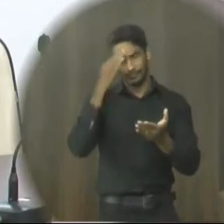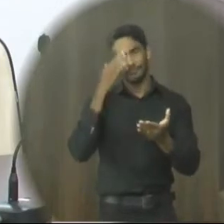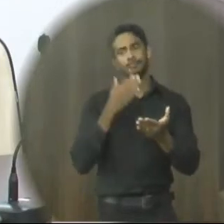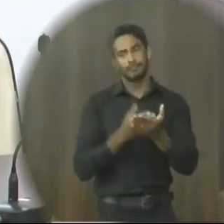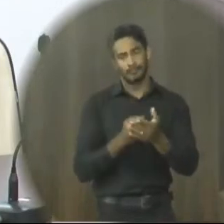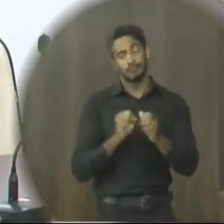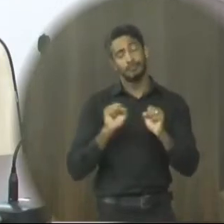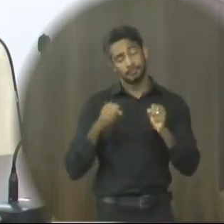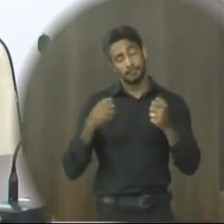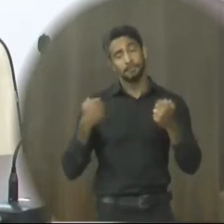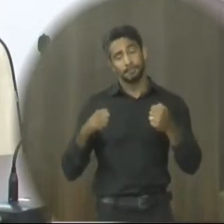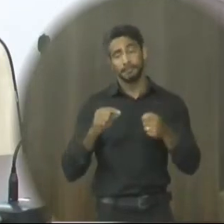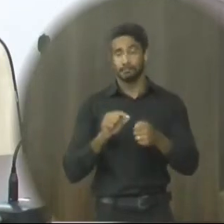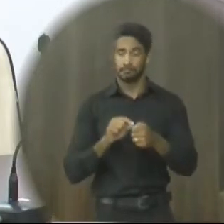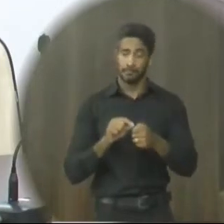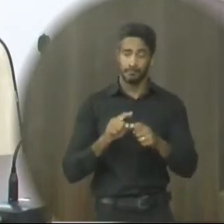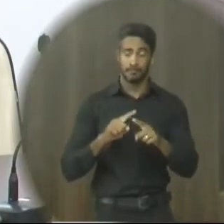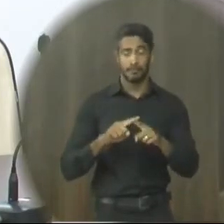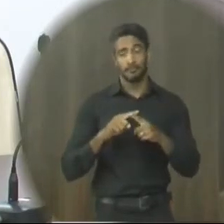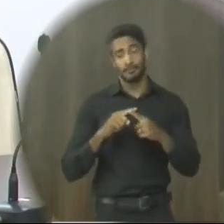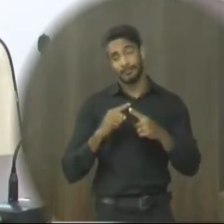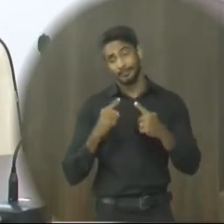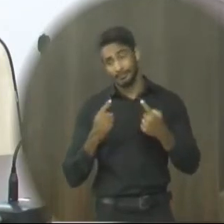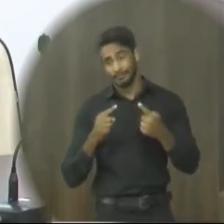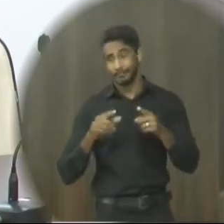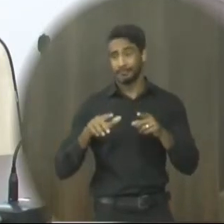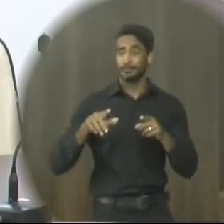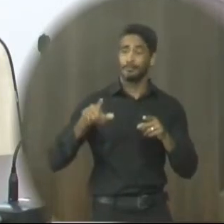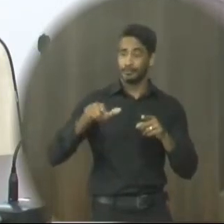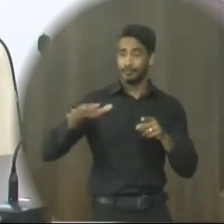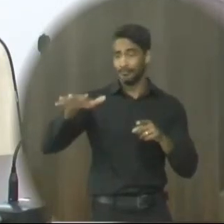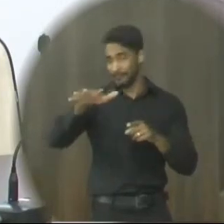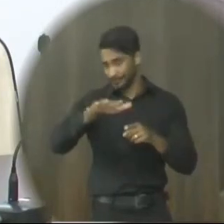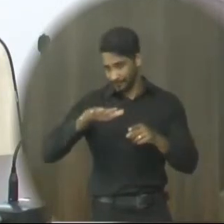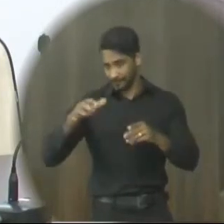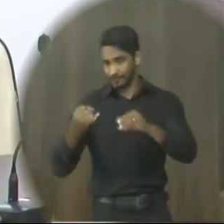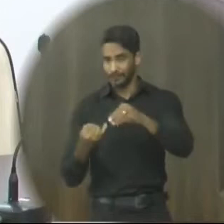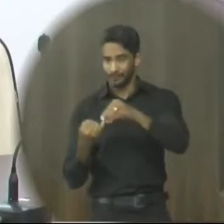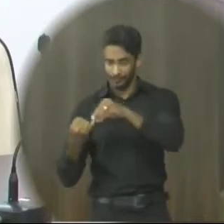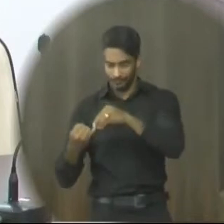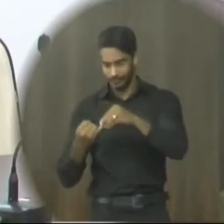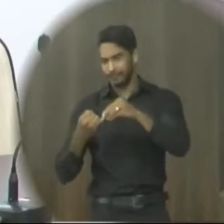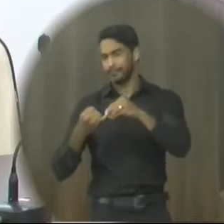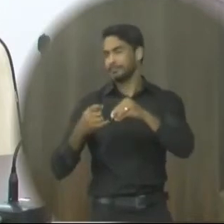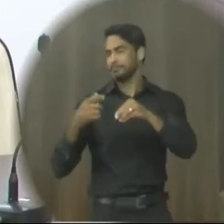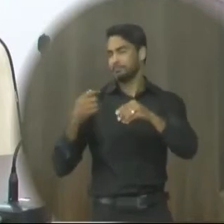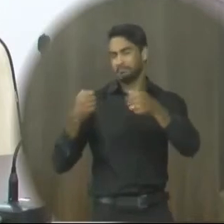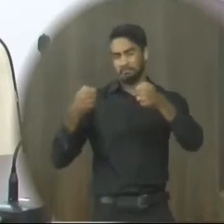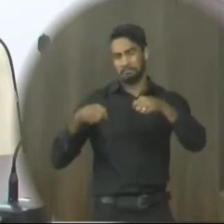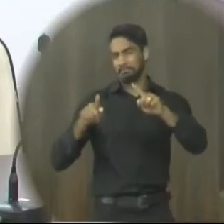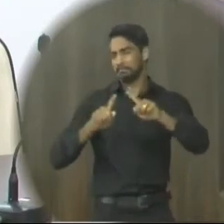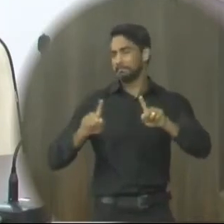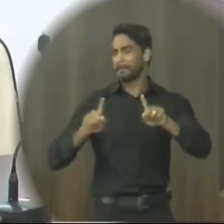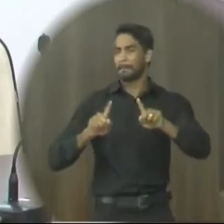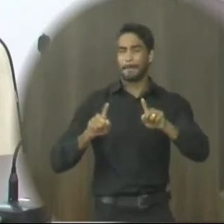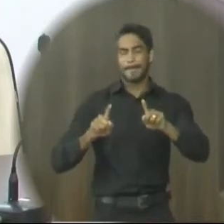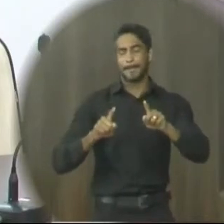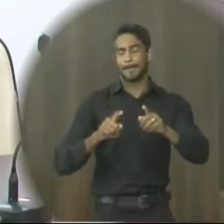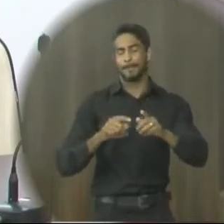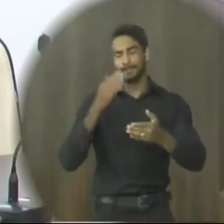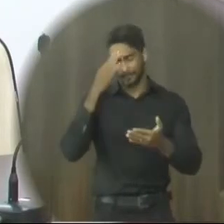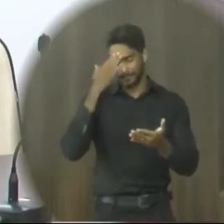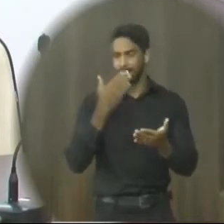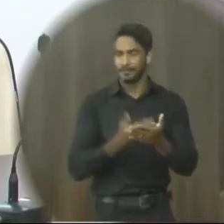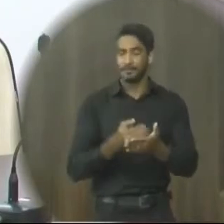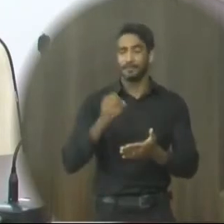poderia ter feito. Mas o senhor falou que, devido ser área institucional, que não foi feito e acredita que ninguém ficará em prejuízo. Mas eu acredito